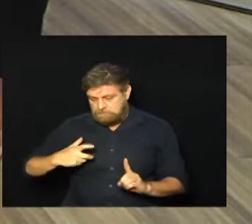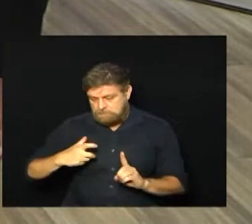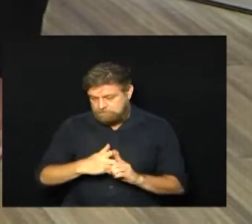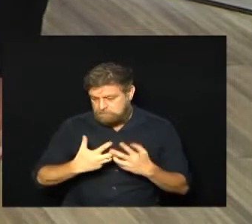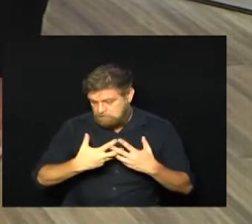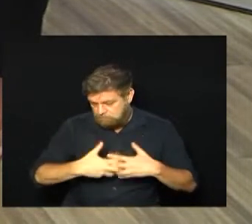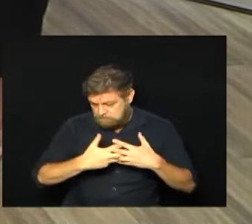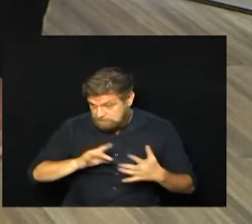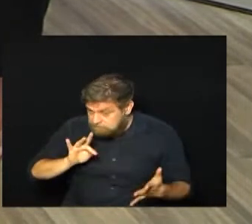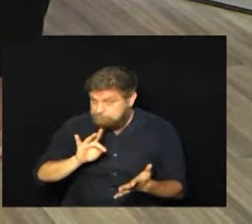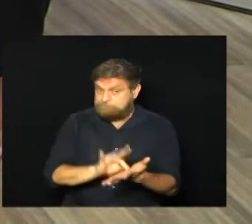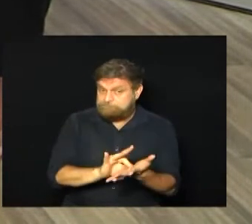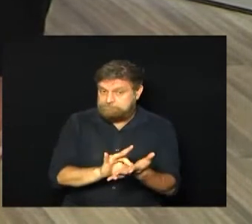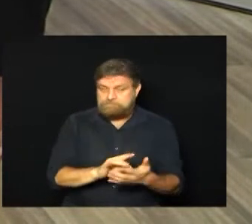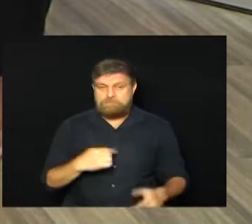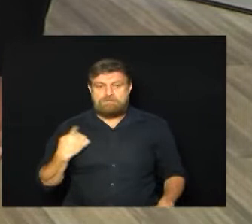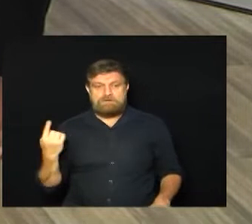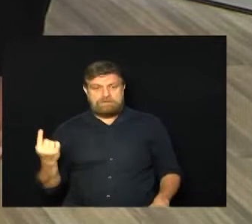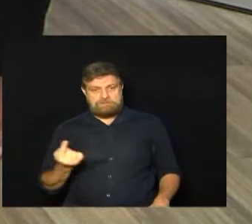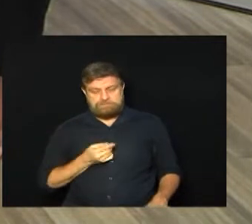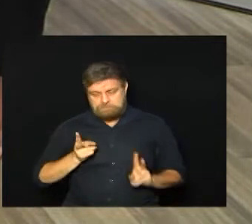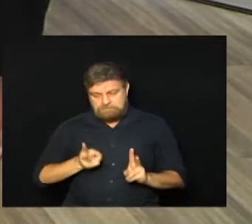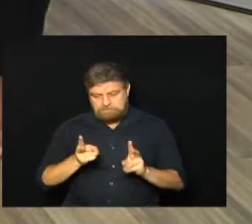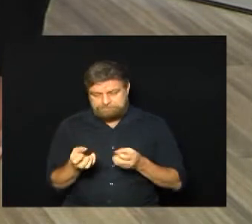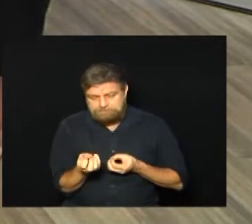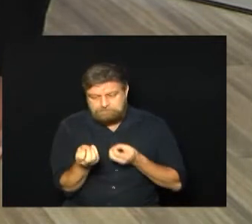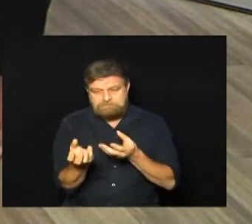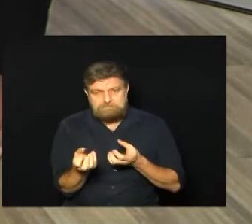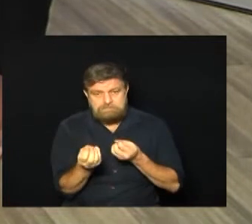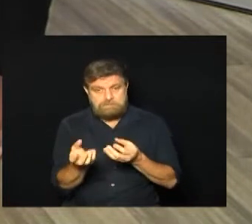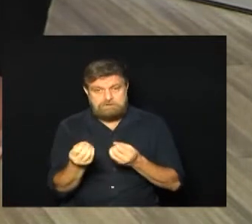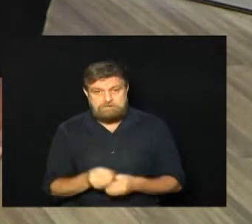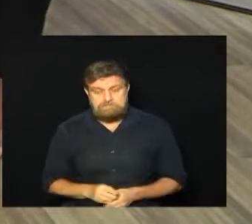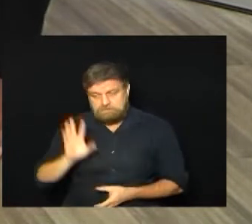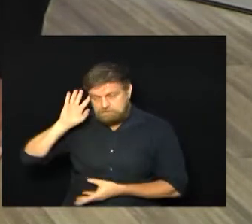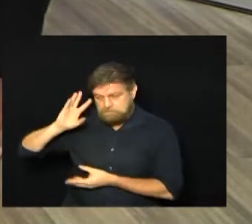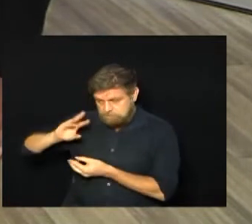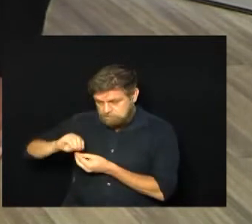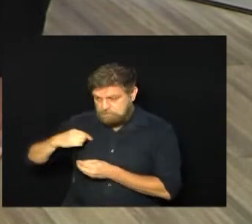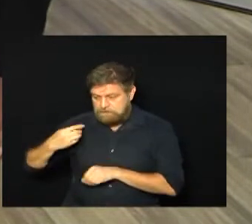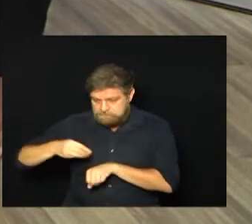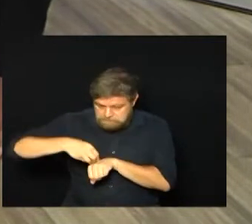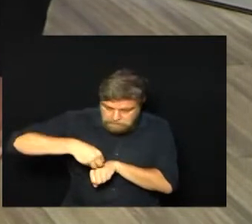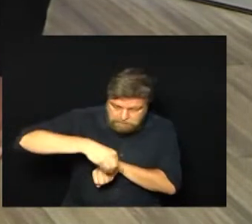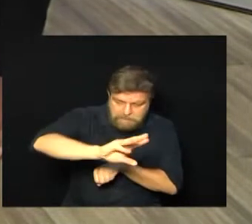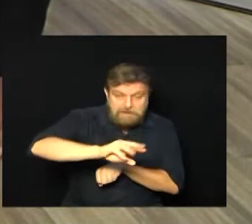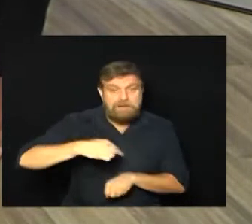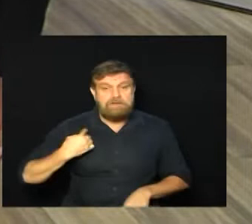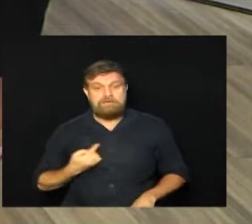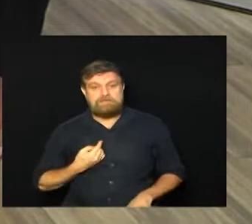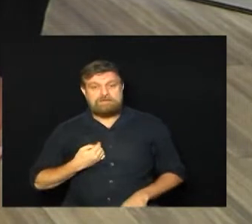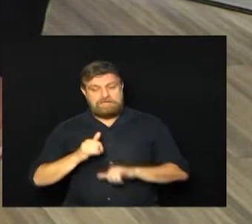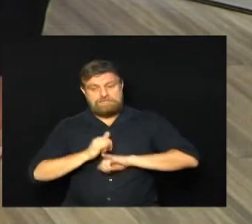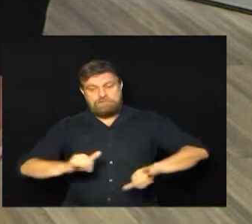vacina. Exatamente, a gente continua informando assim que saírem os resultados, a gente volta a informar aqui nas notícias